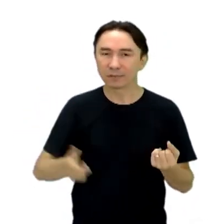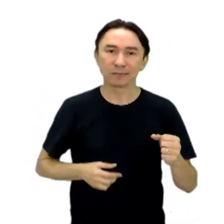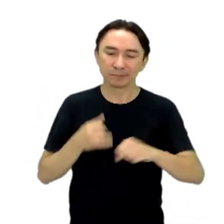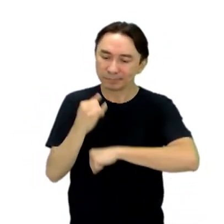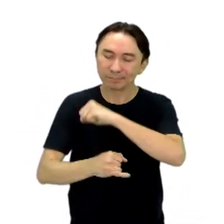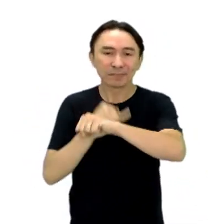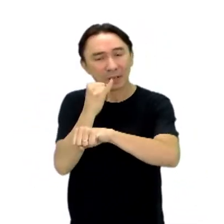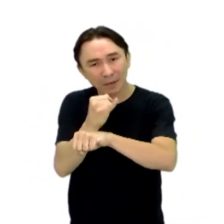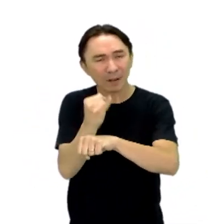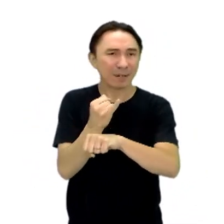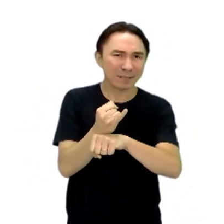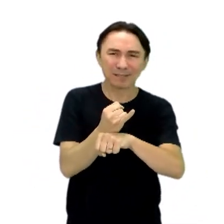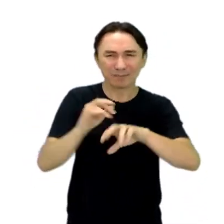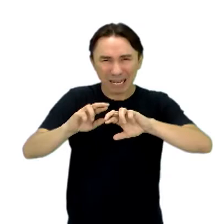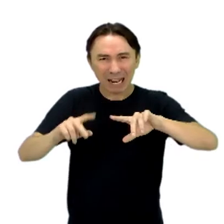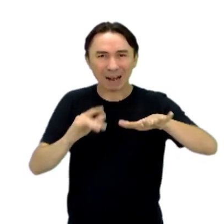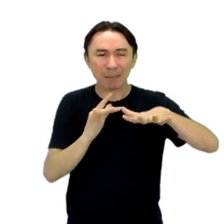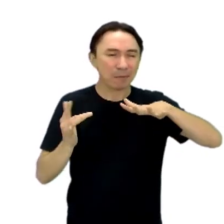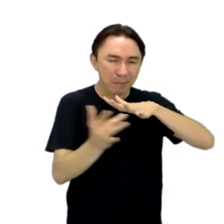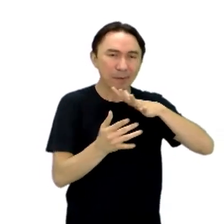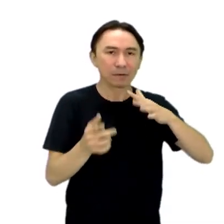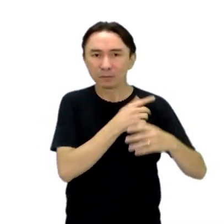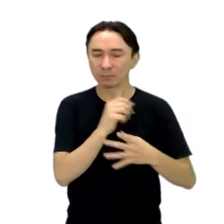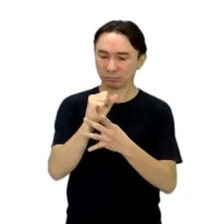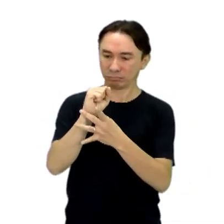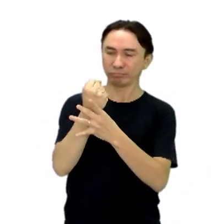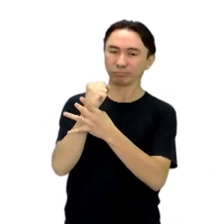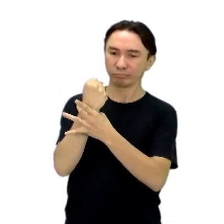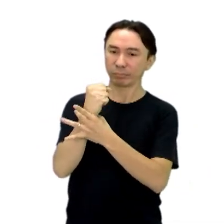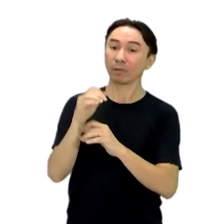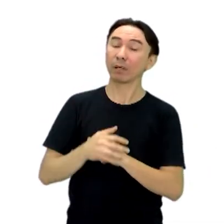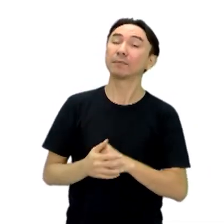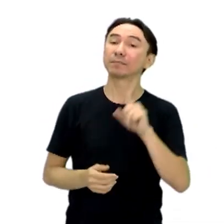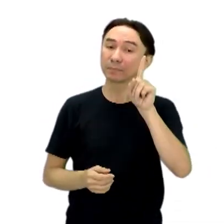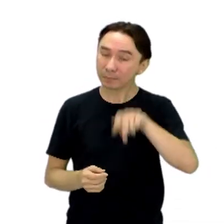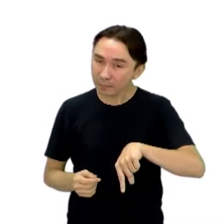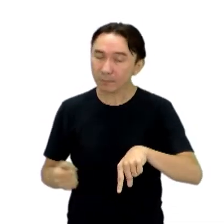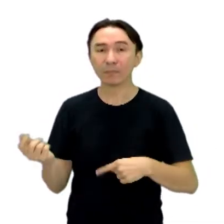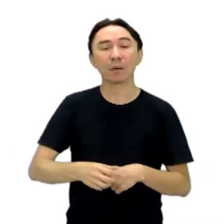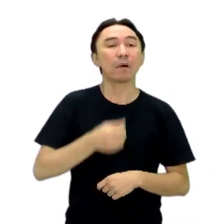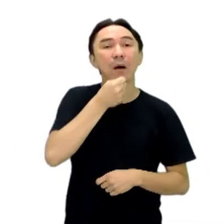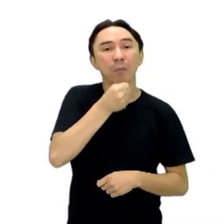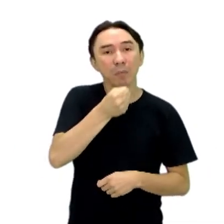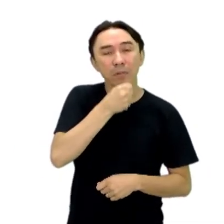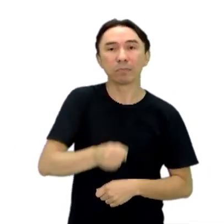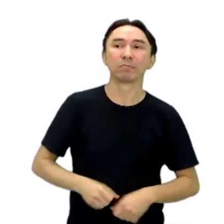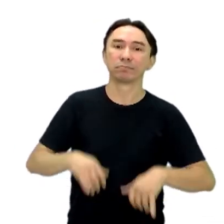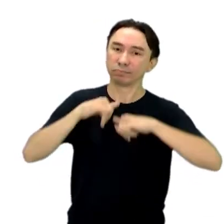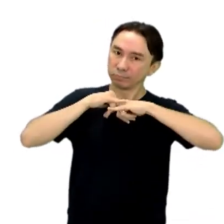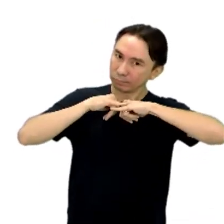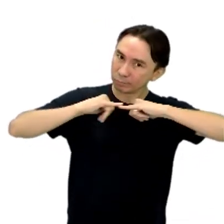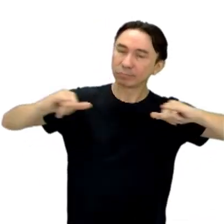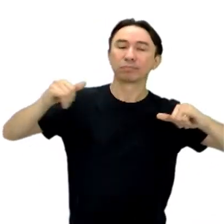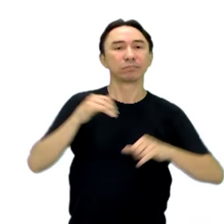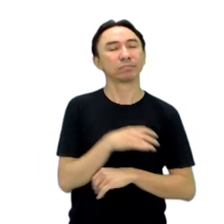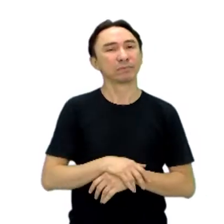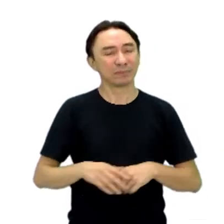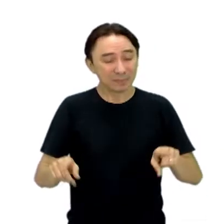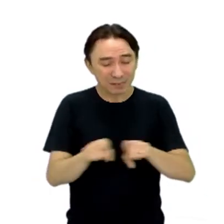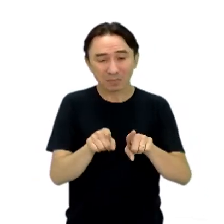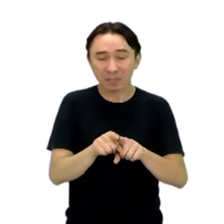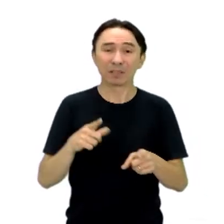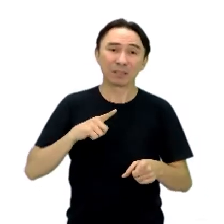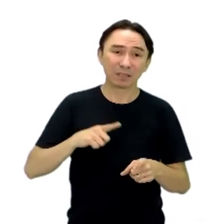pelas redes sociais de uma forma mais segura. É, portanto, uma reportagem informativa, mas também apresenta dados